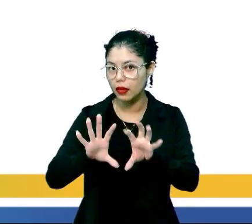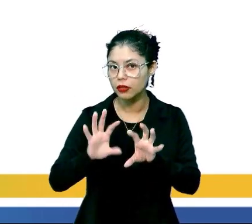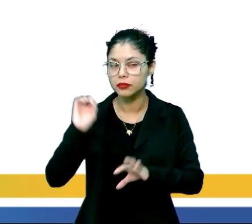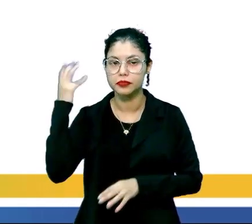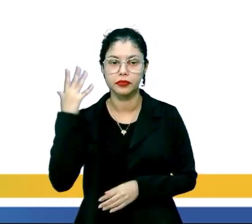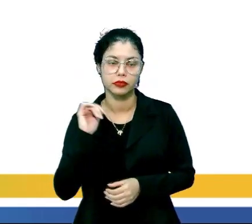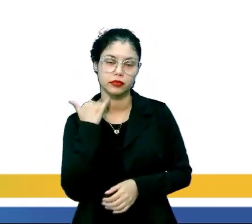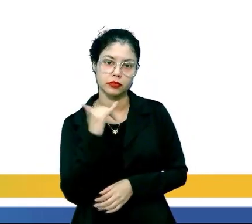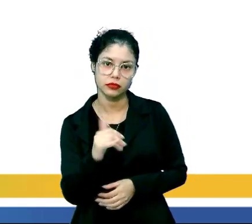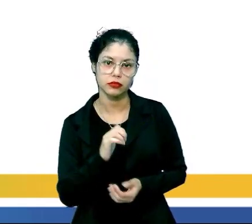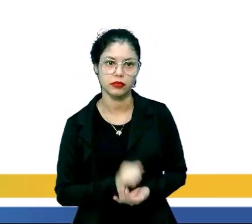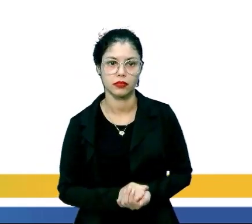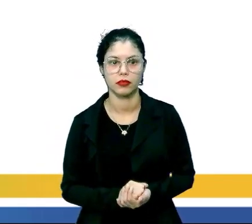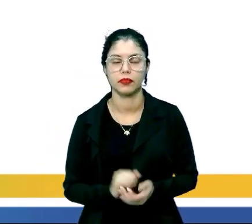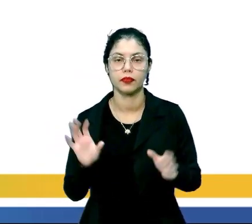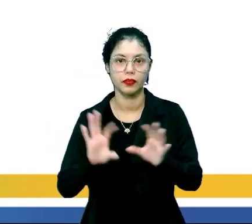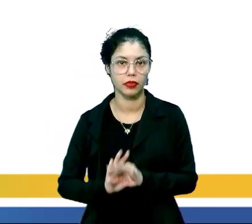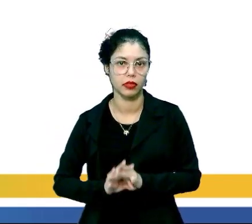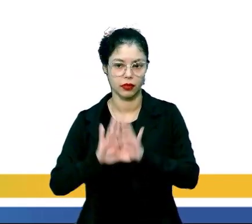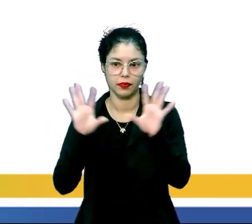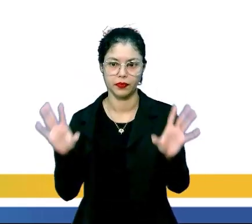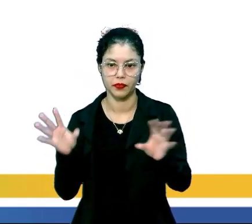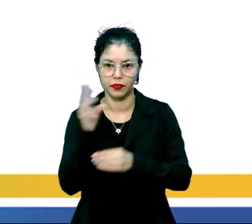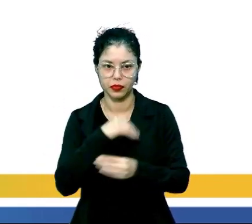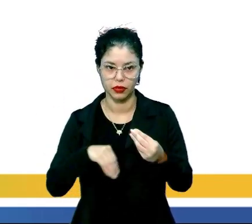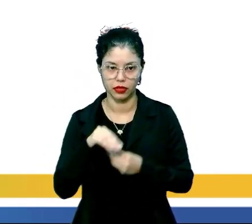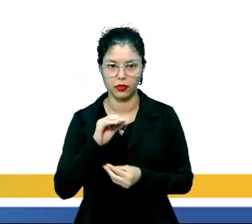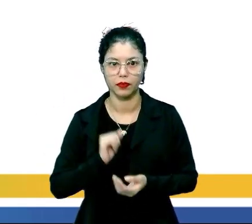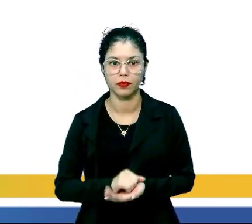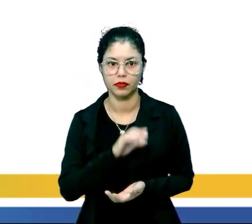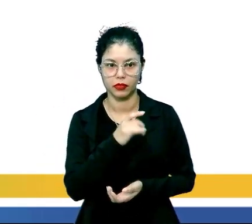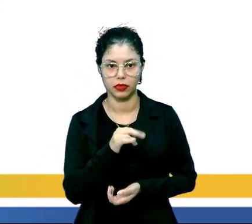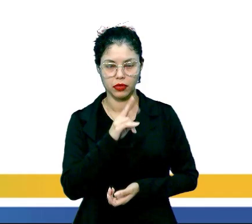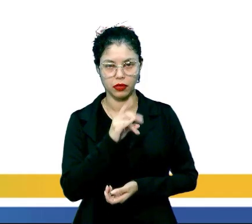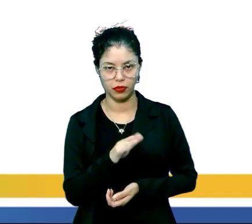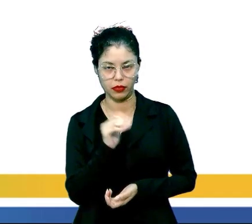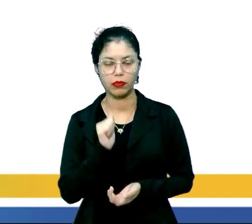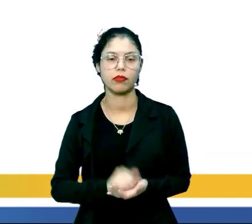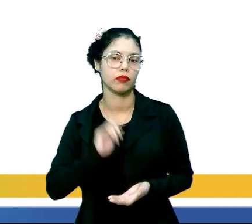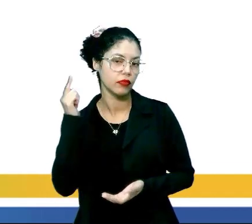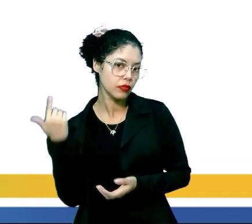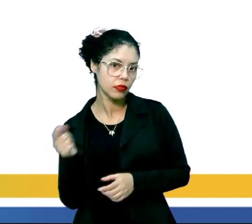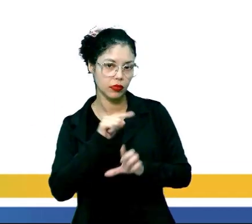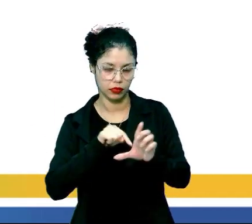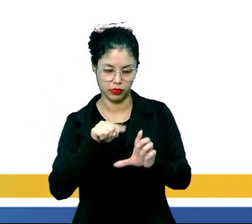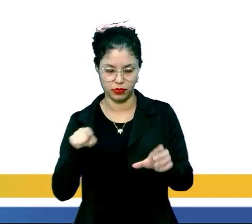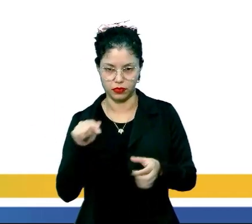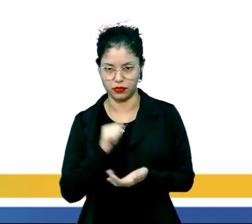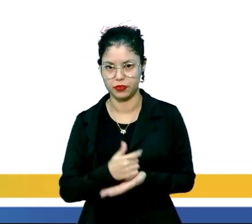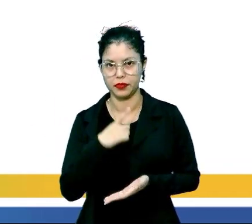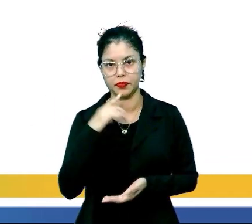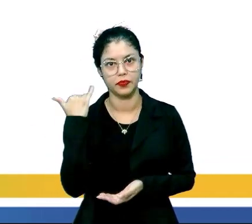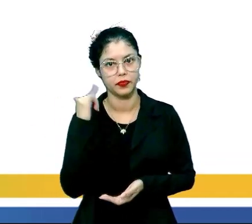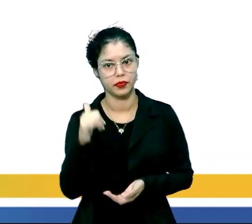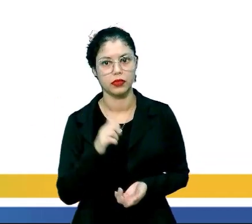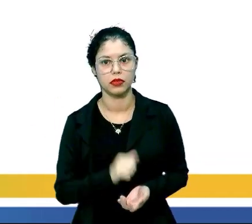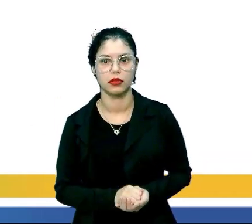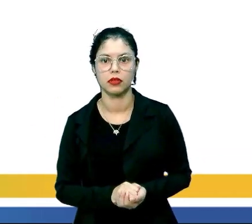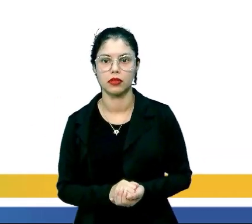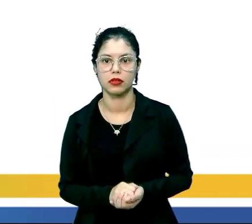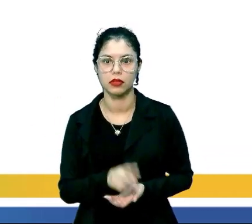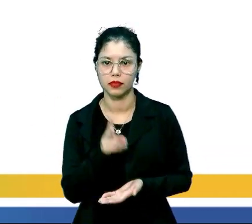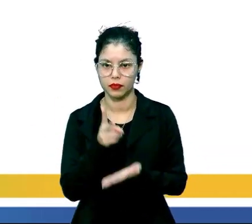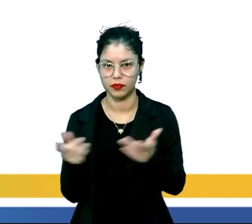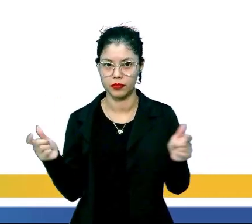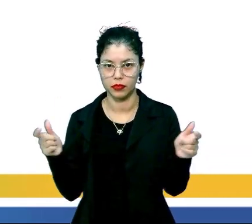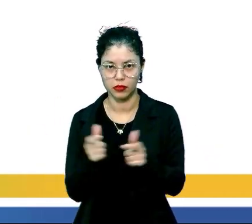a energia vai ser liberada. Então, a reação é exotérmica. No outro gráfico, nós vamos ter a energia do reagente